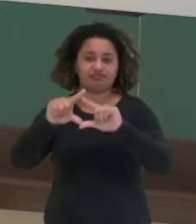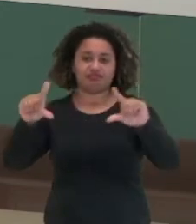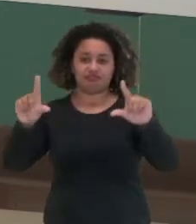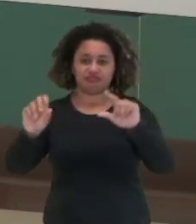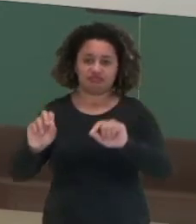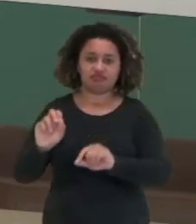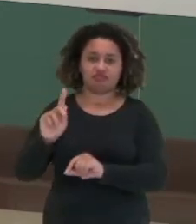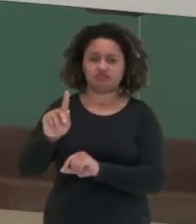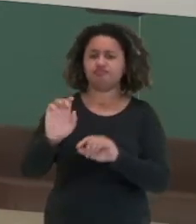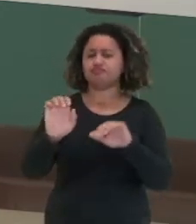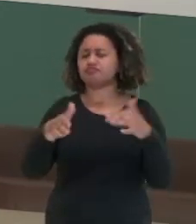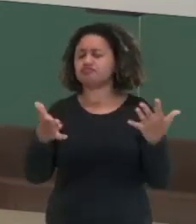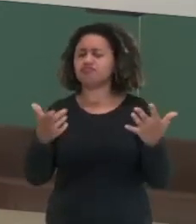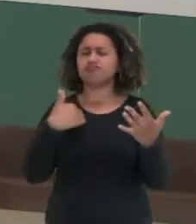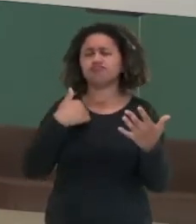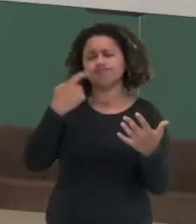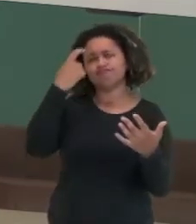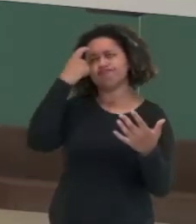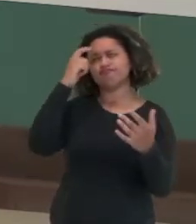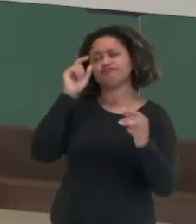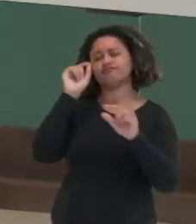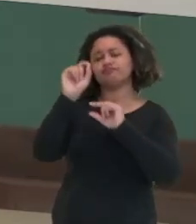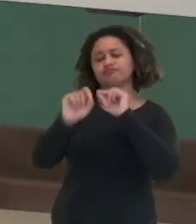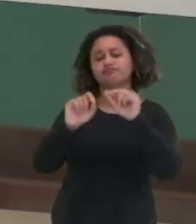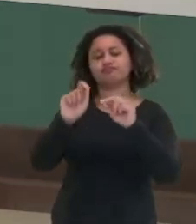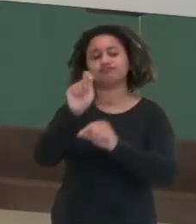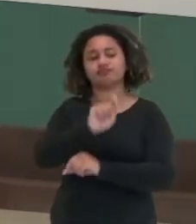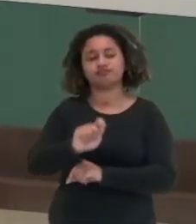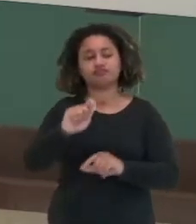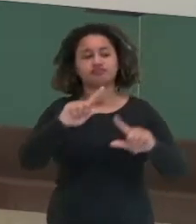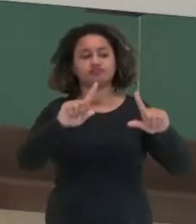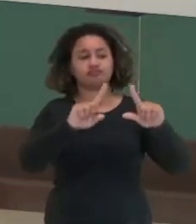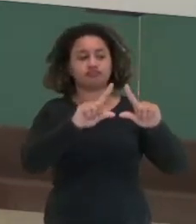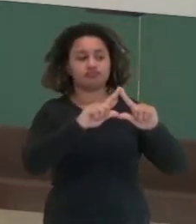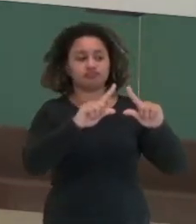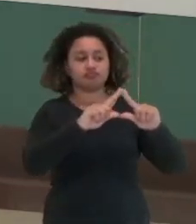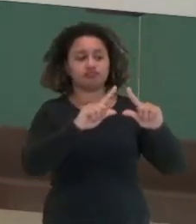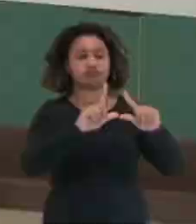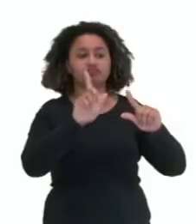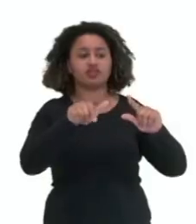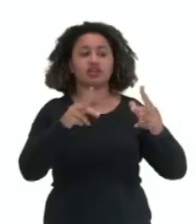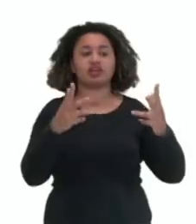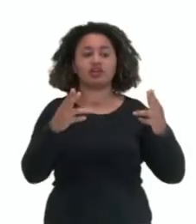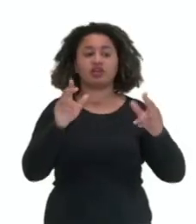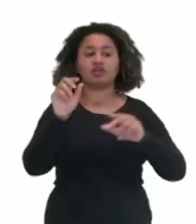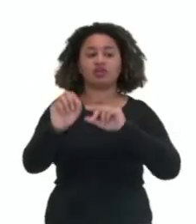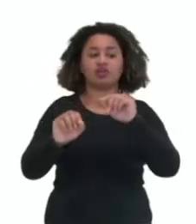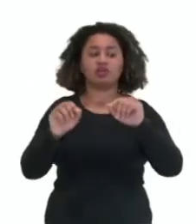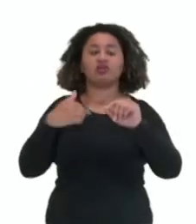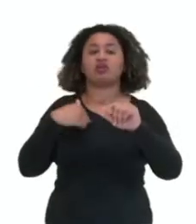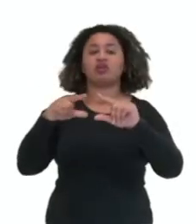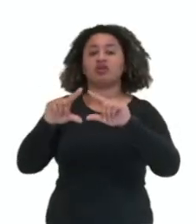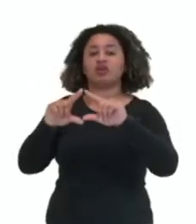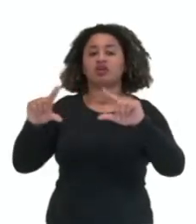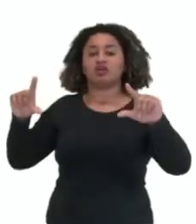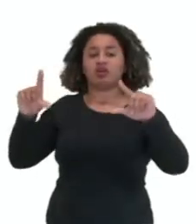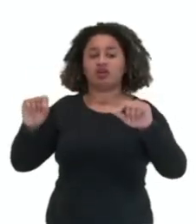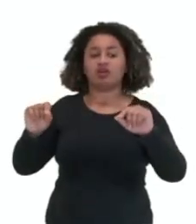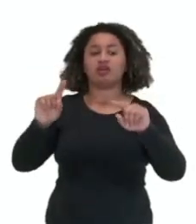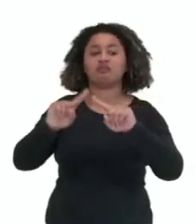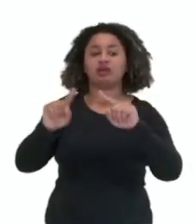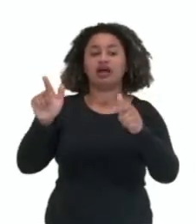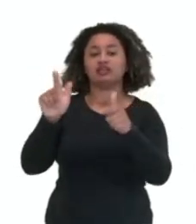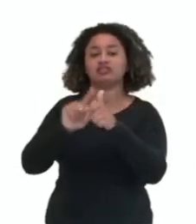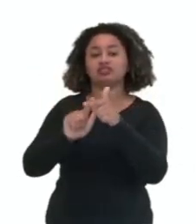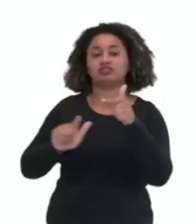retângulo. Então é só você memorizar que a área do triângulo é a mesma fórmula da área do retângulo, só